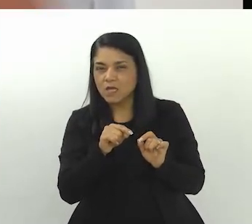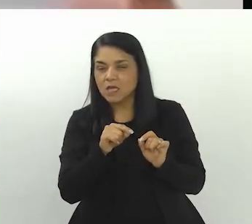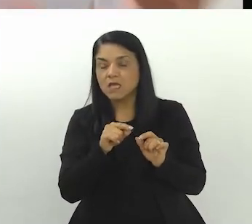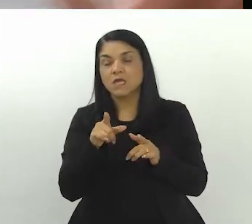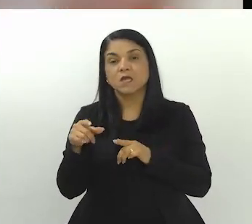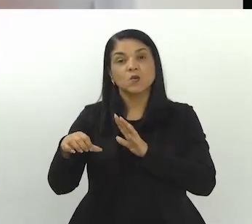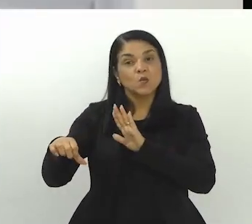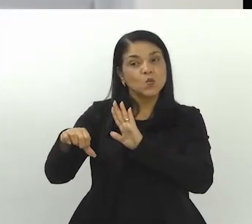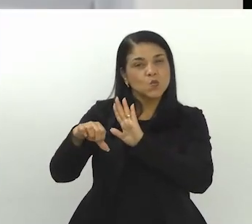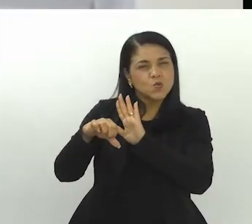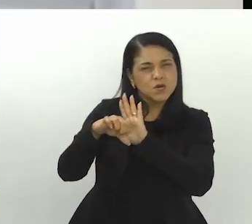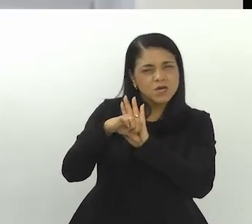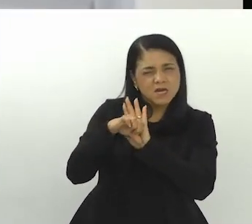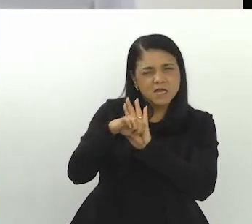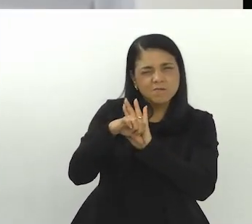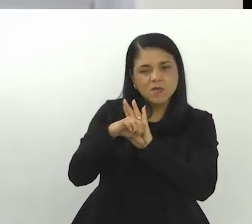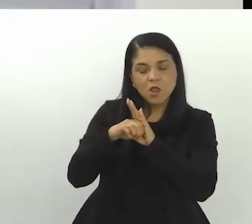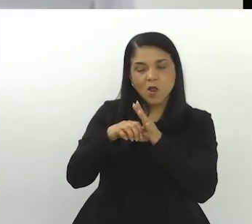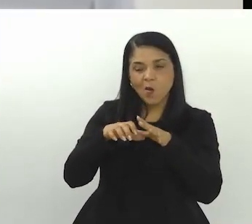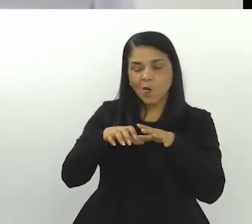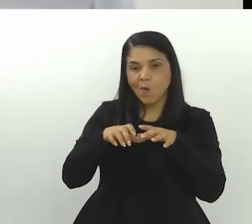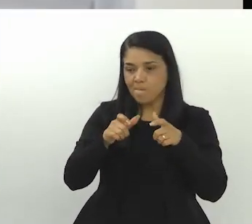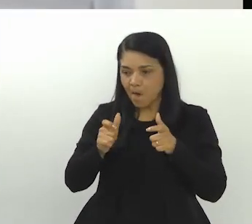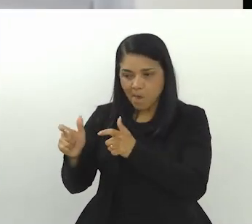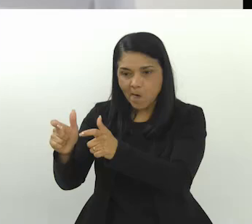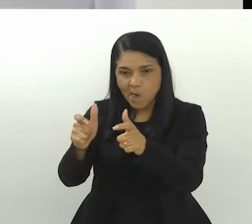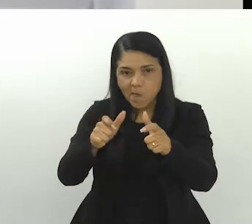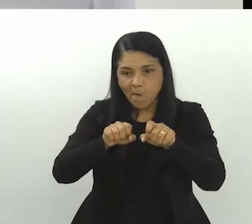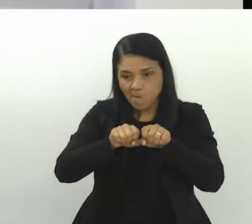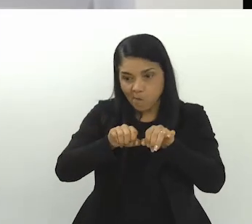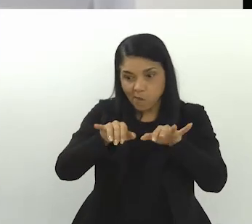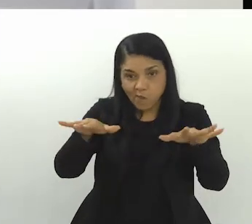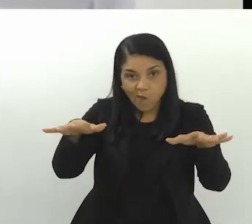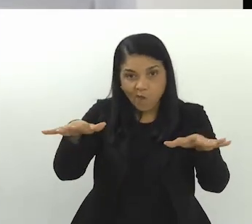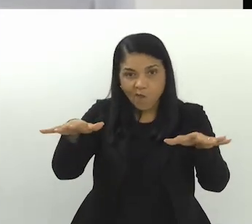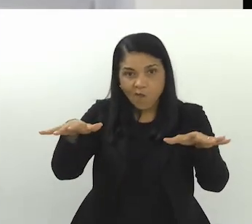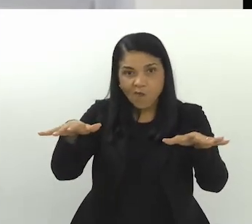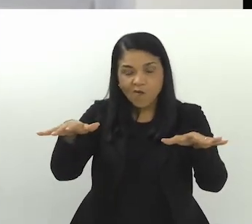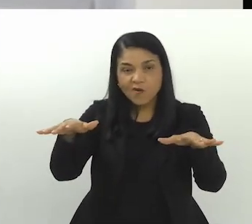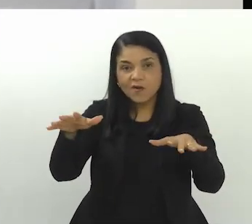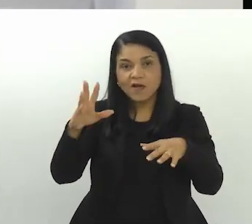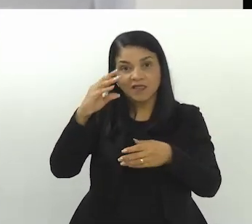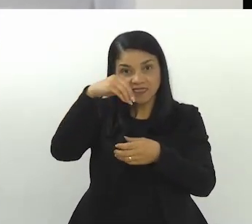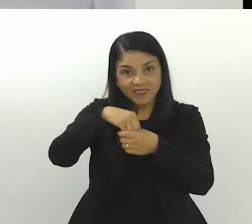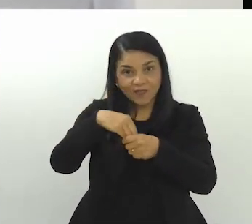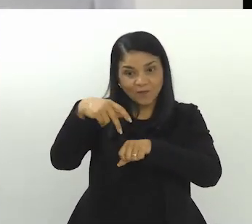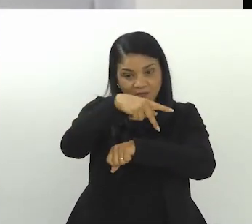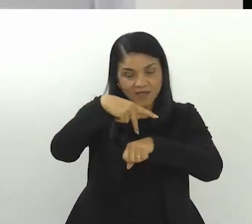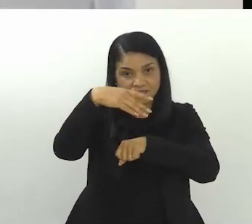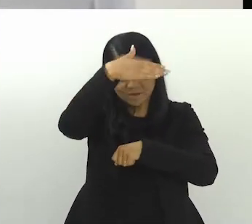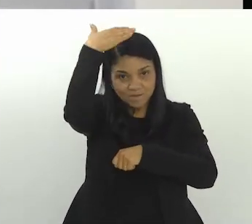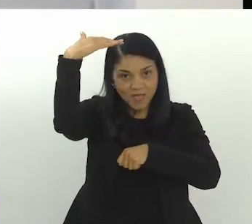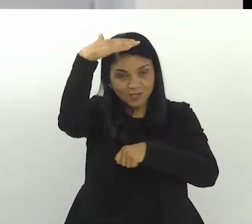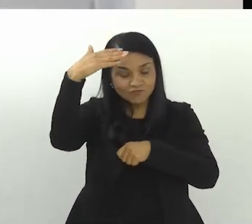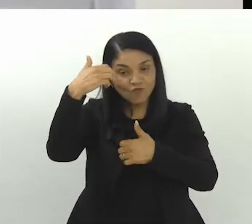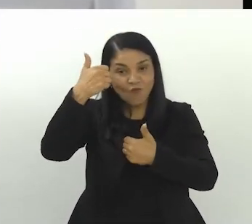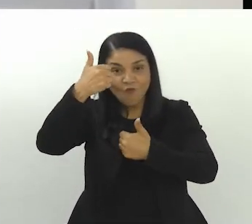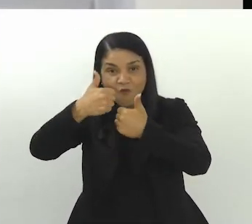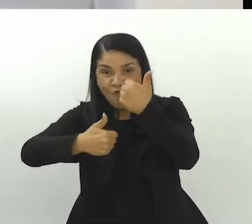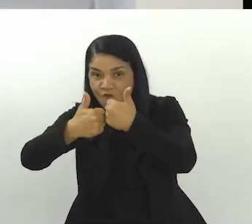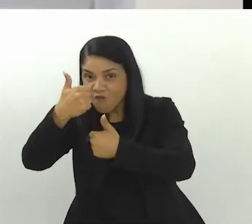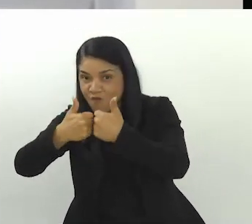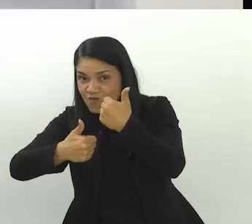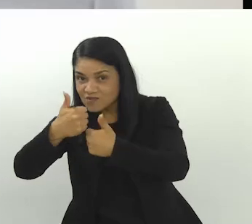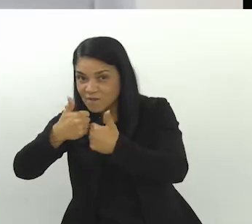conta do crime organizado, ele ter uma ocupação territorial muito grande, né? Os confrontos no futebol,